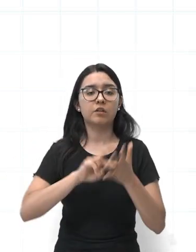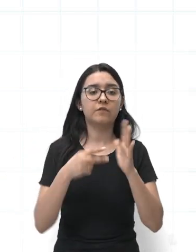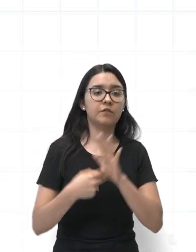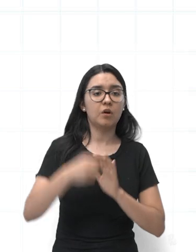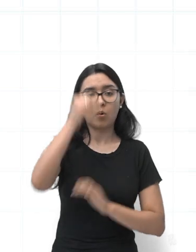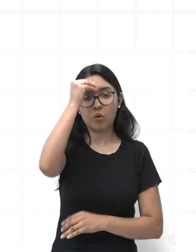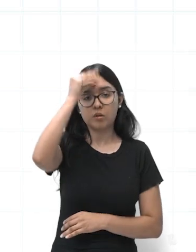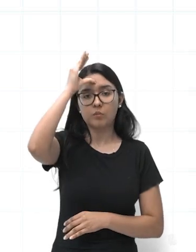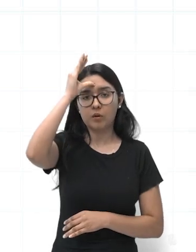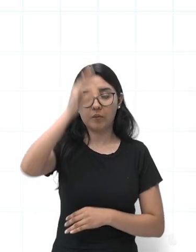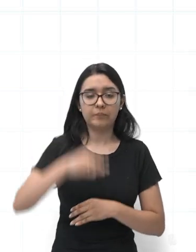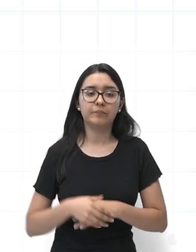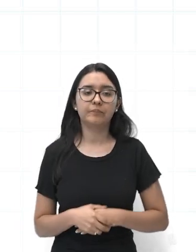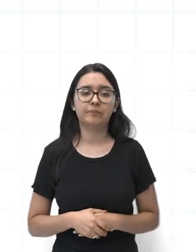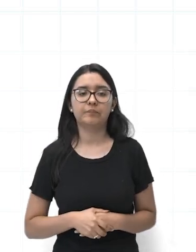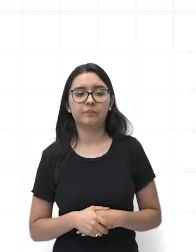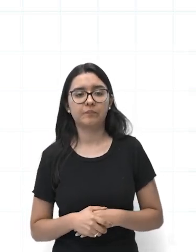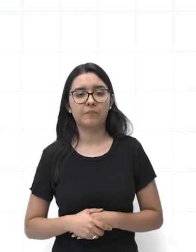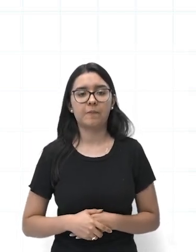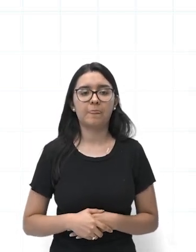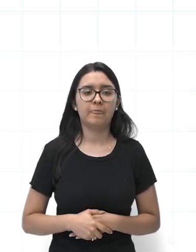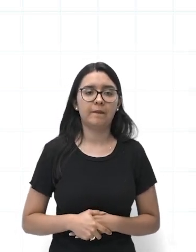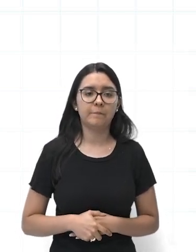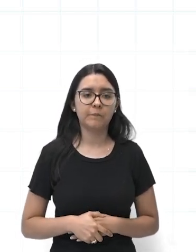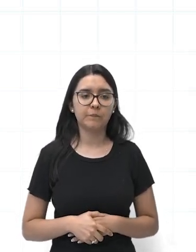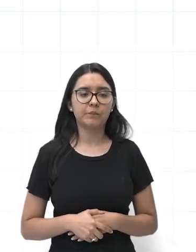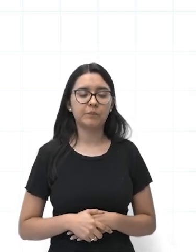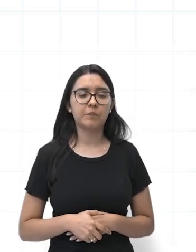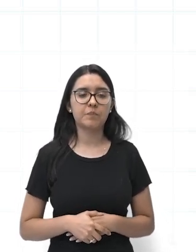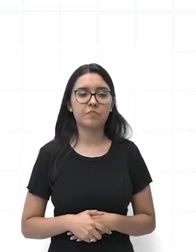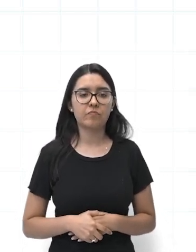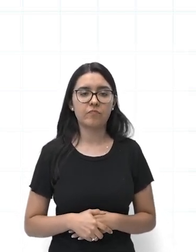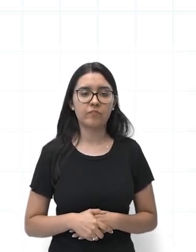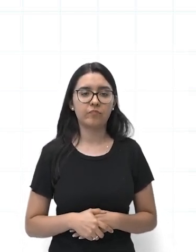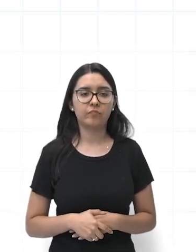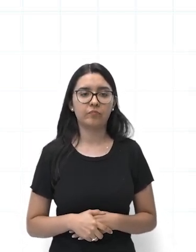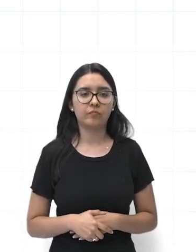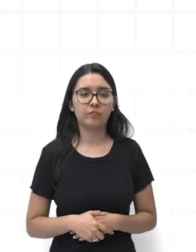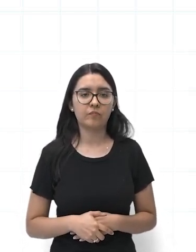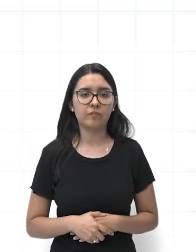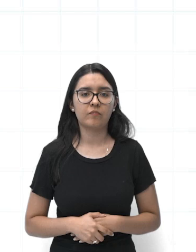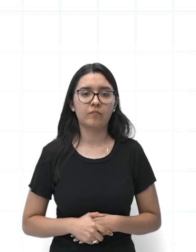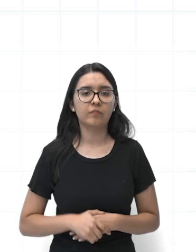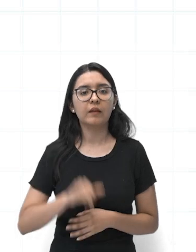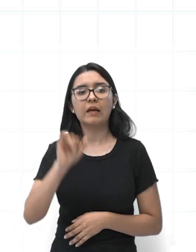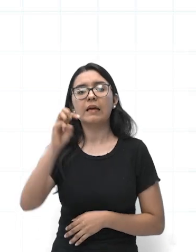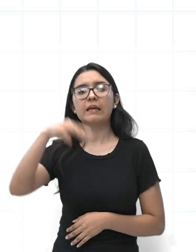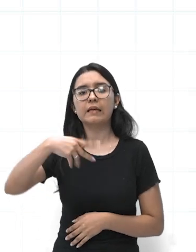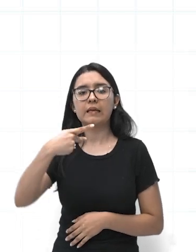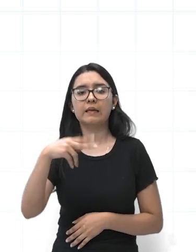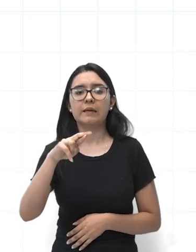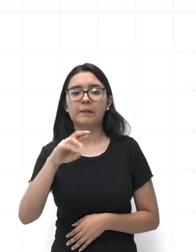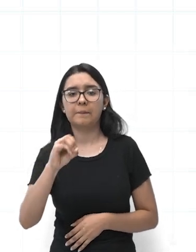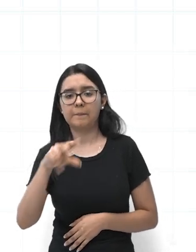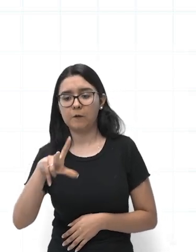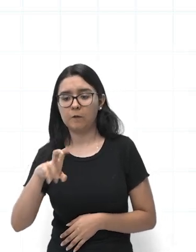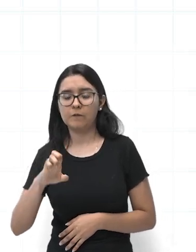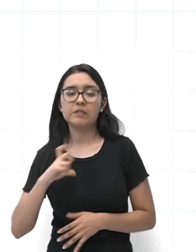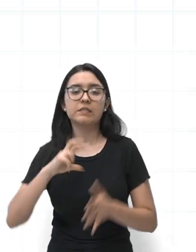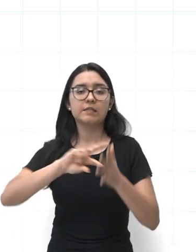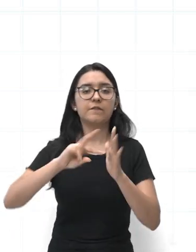what does, o que ele faz para... improve é melhorar, tá?